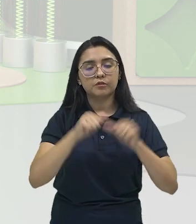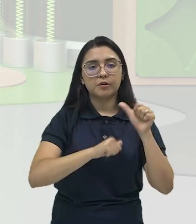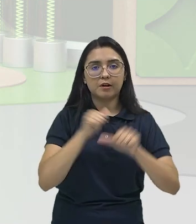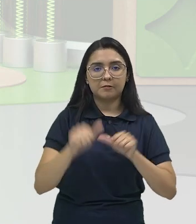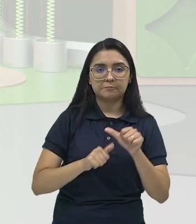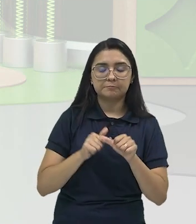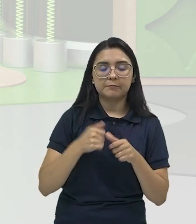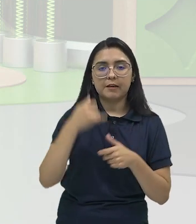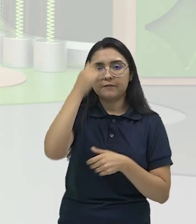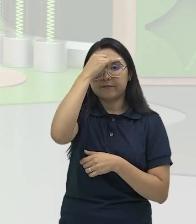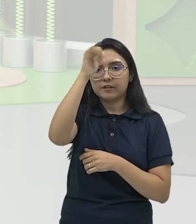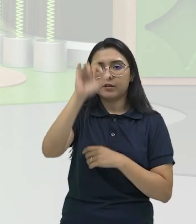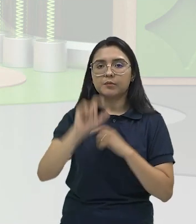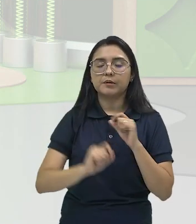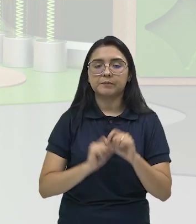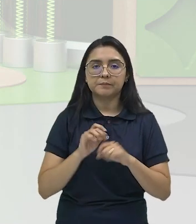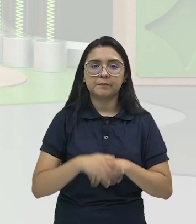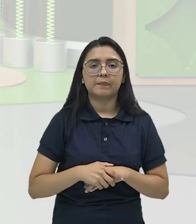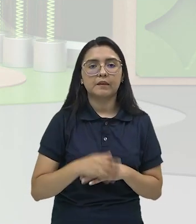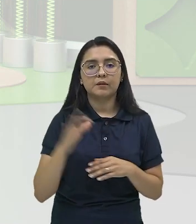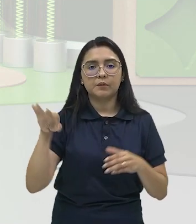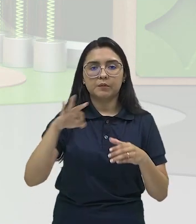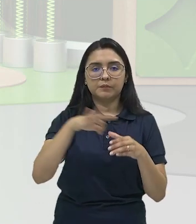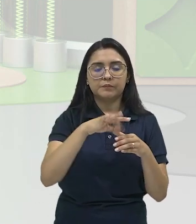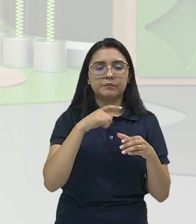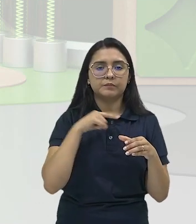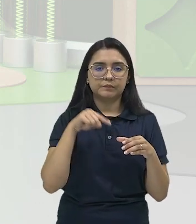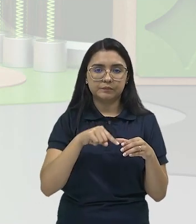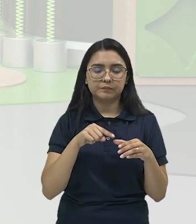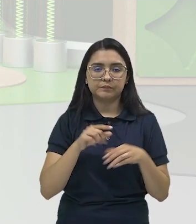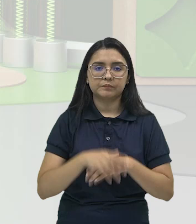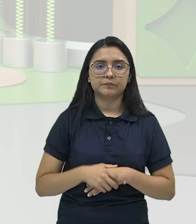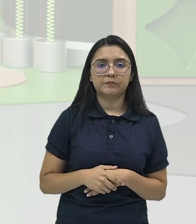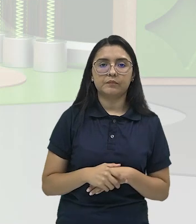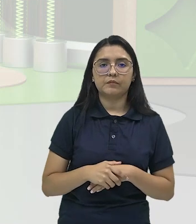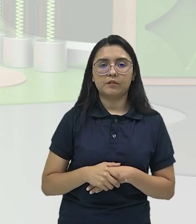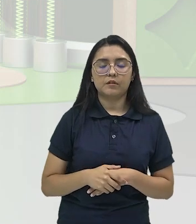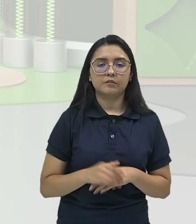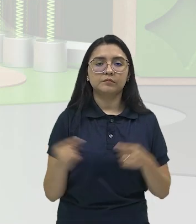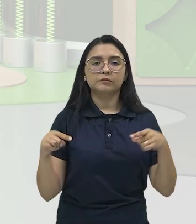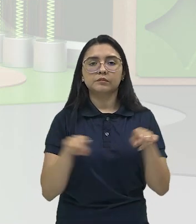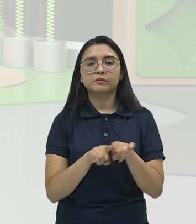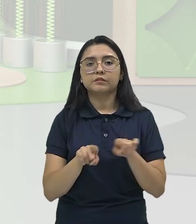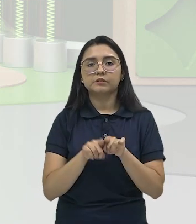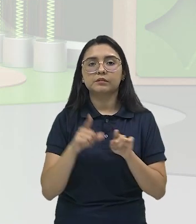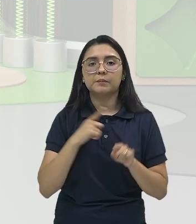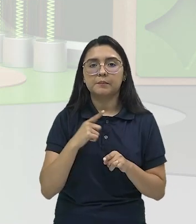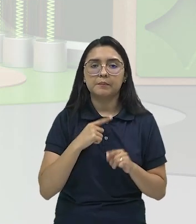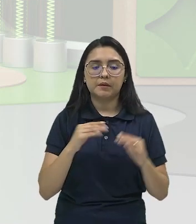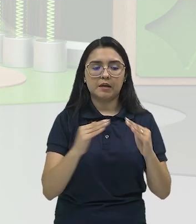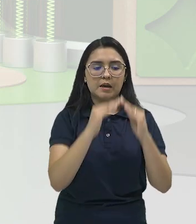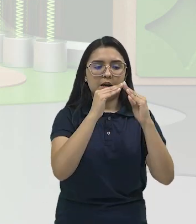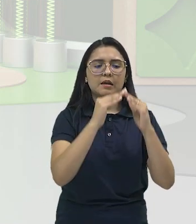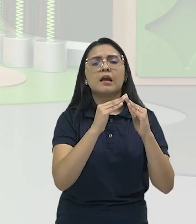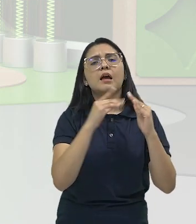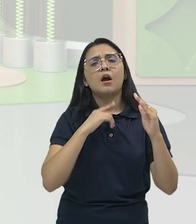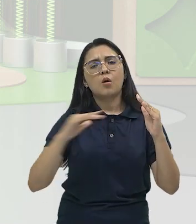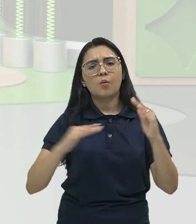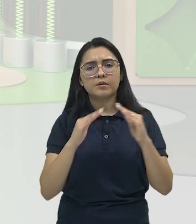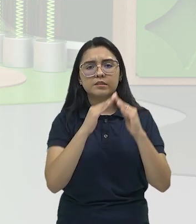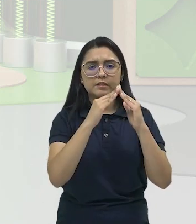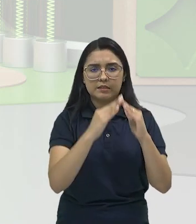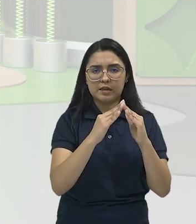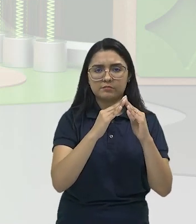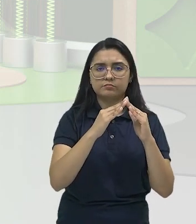assim a gente evita, né, que ele possa acessar a água presente ali. E também calhas, né? Algumas casas têm calhas